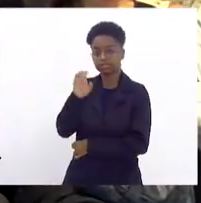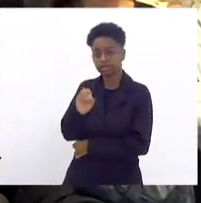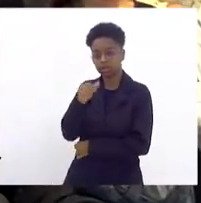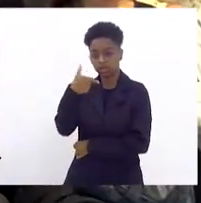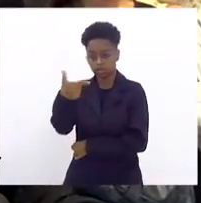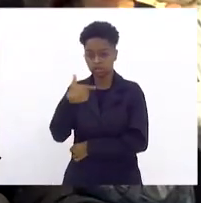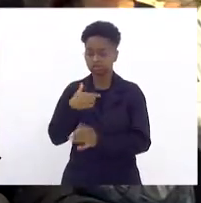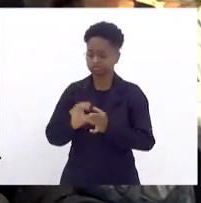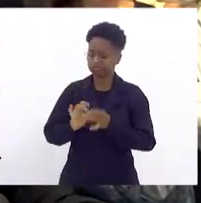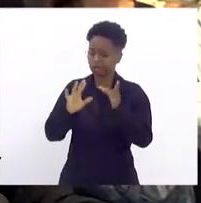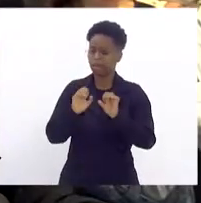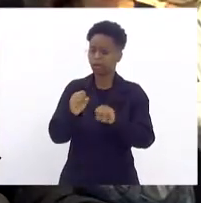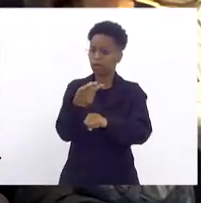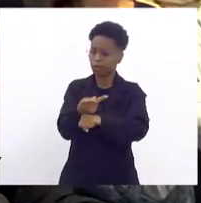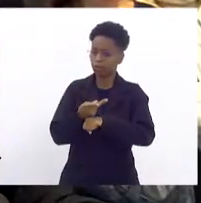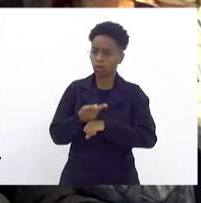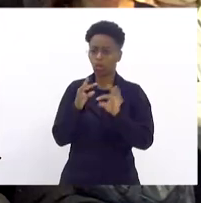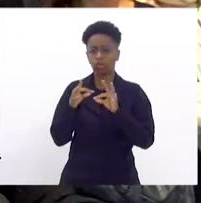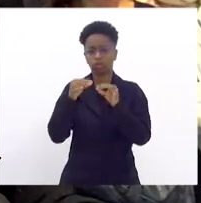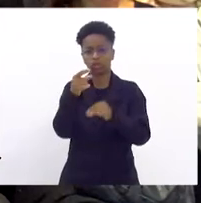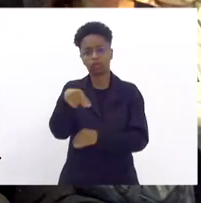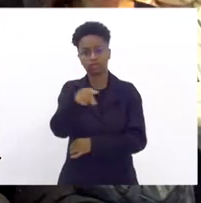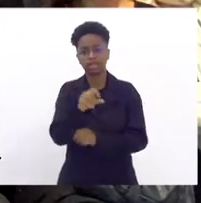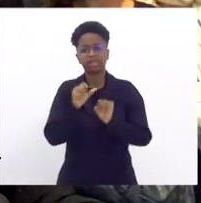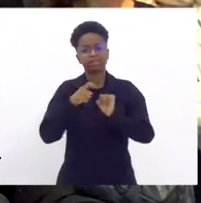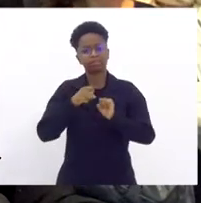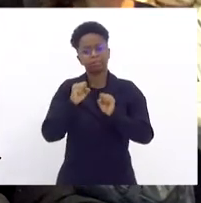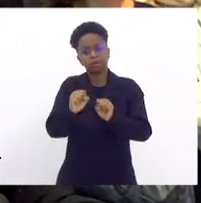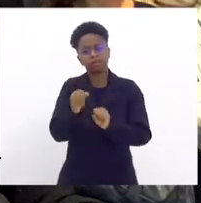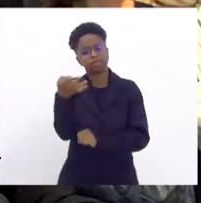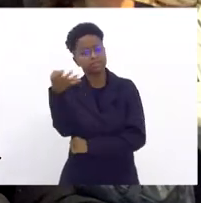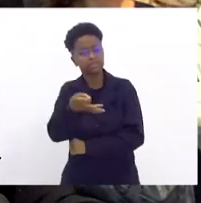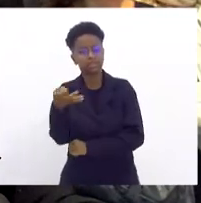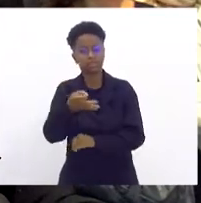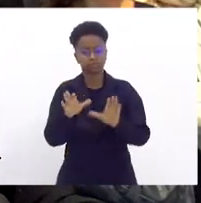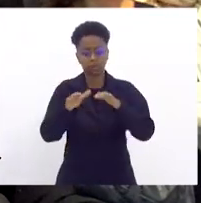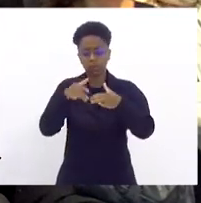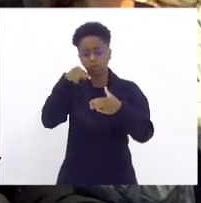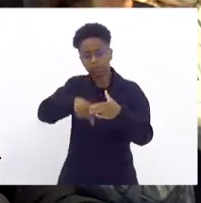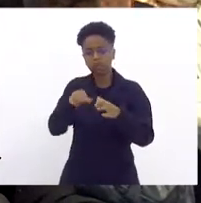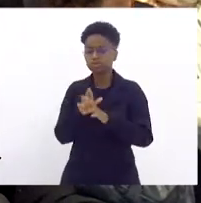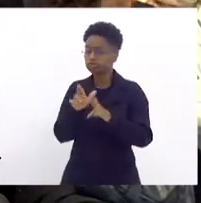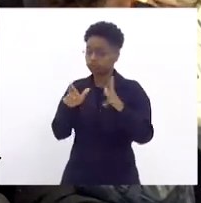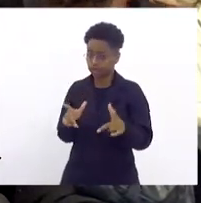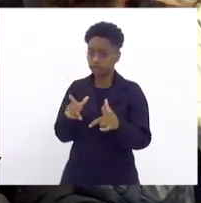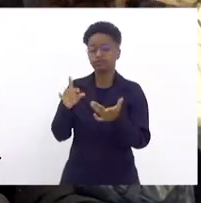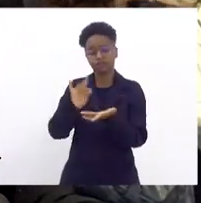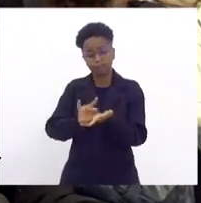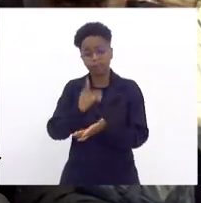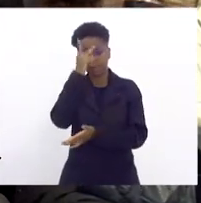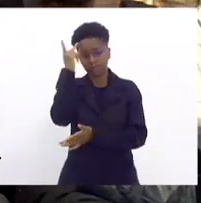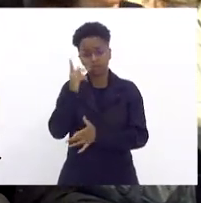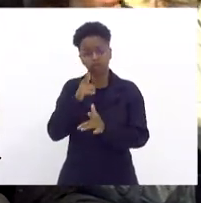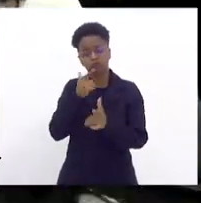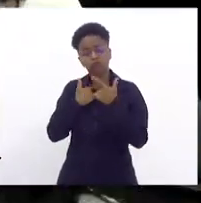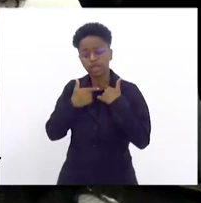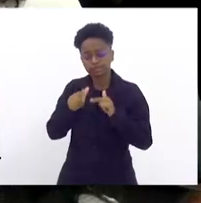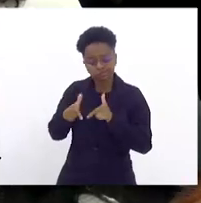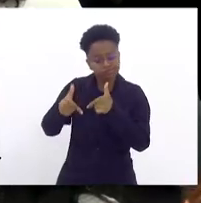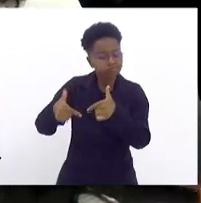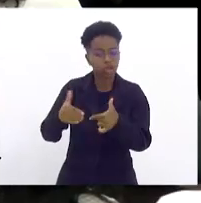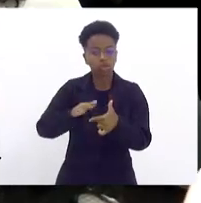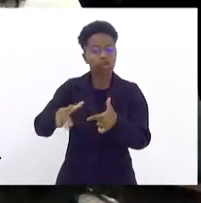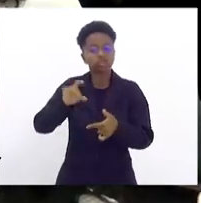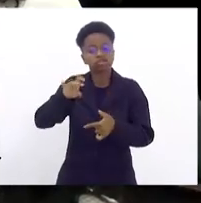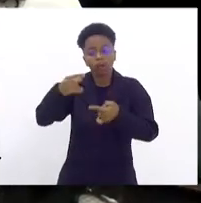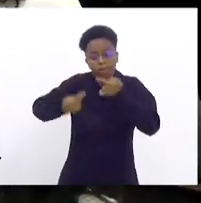de todos vocês vocês podem ter certeza que essa comissão é uma comissão diferenciada de realmente de pessoas que querem fazer diferença e não só política